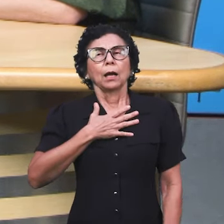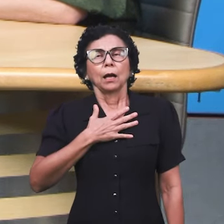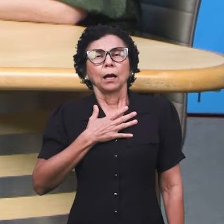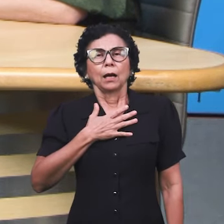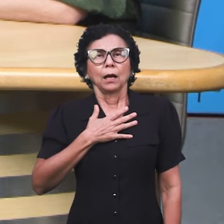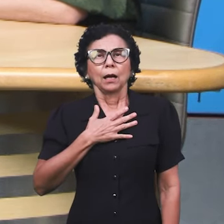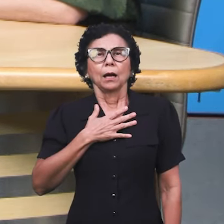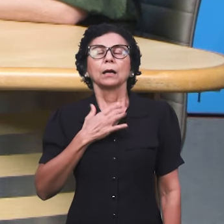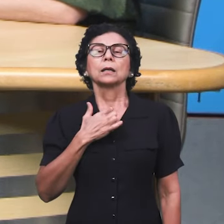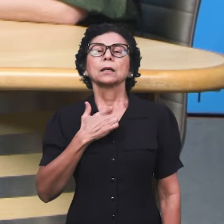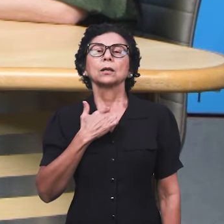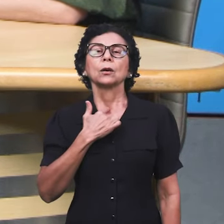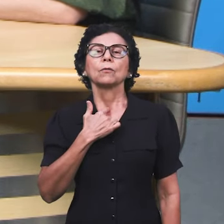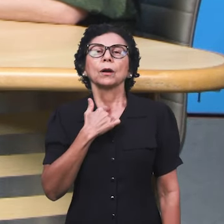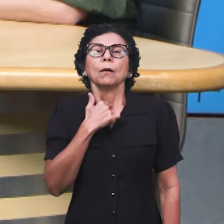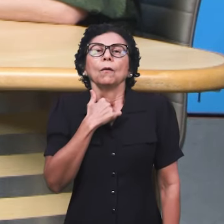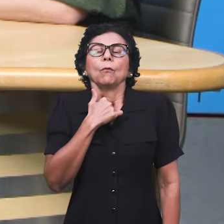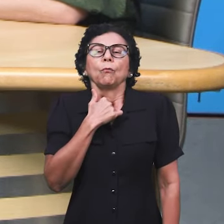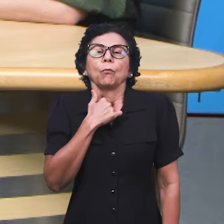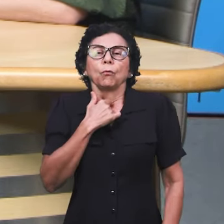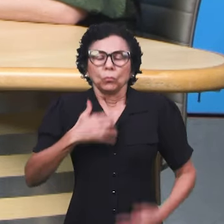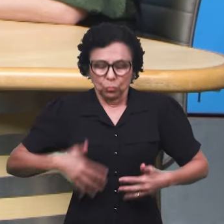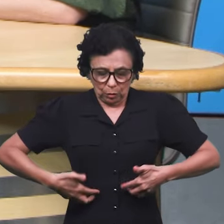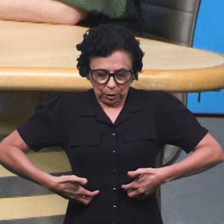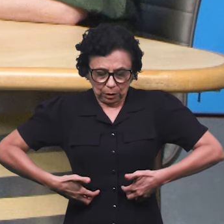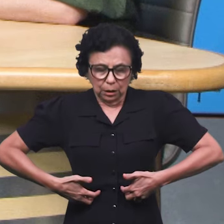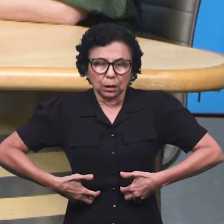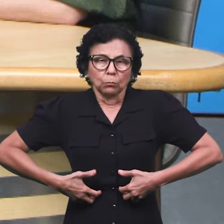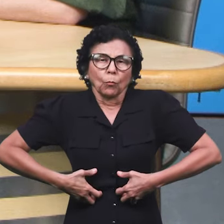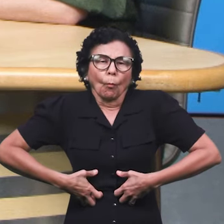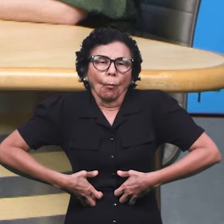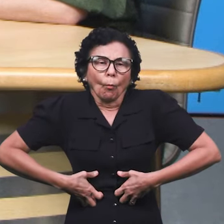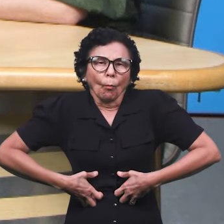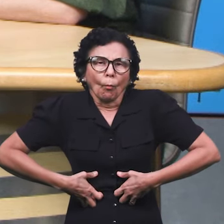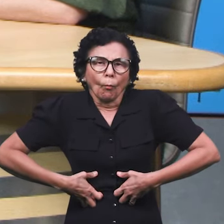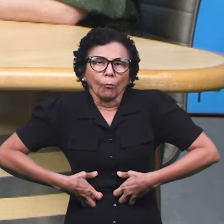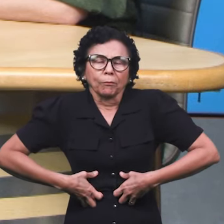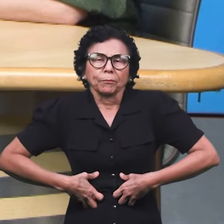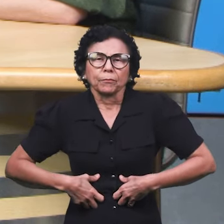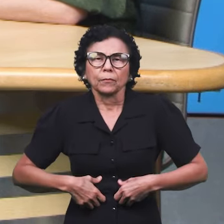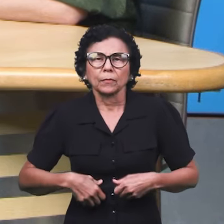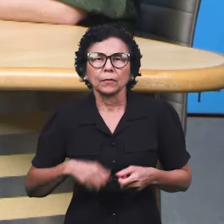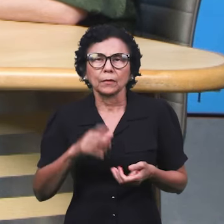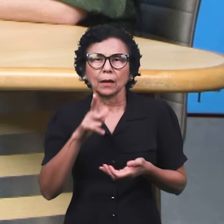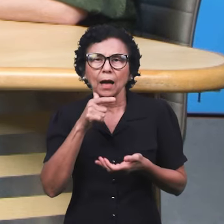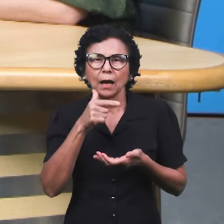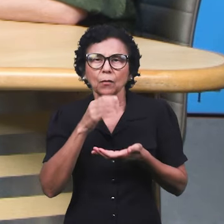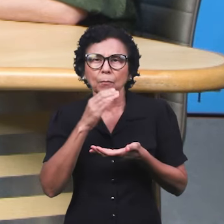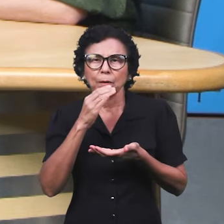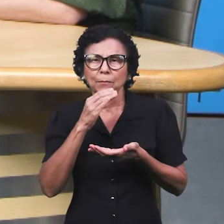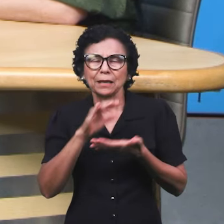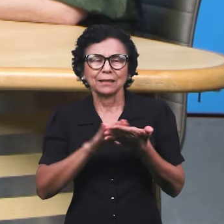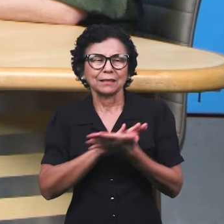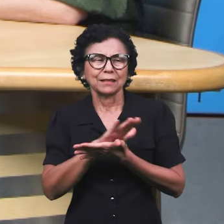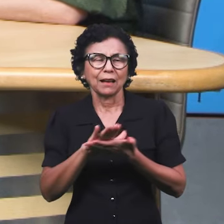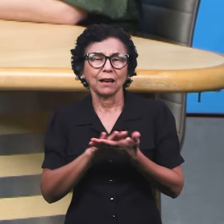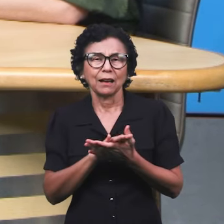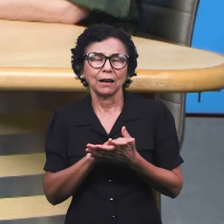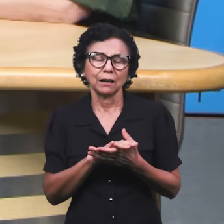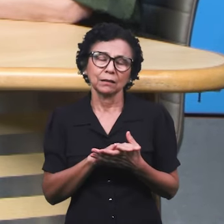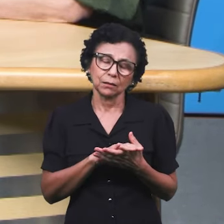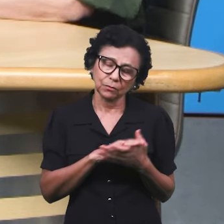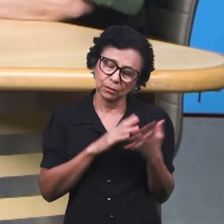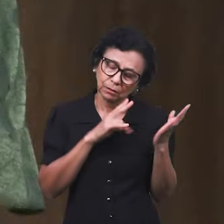aqui na hora de respirar ou embaixo da costelinha, a criança não consegue beber líquido, né? Tá prostrada, aí é hora de procurar ajuda